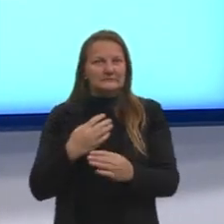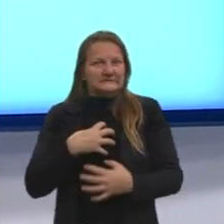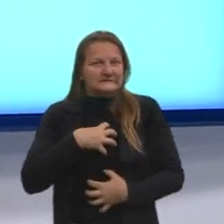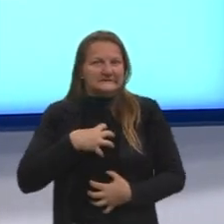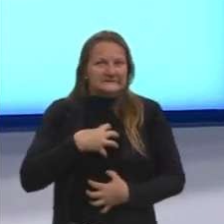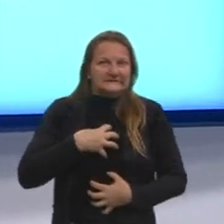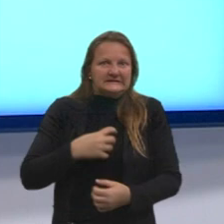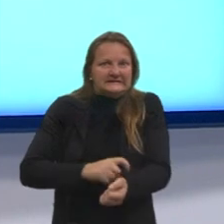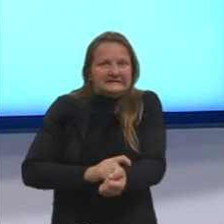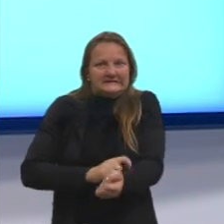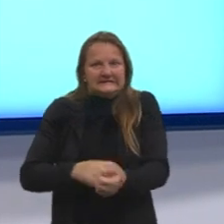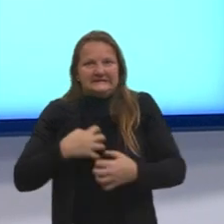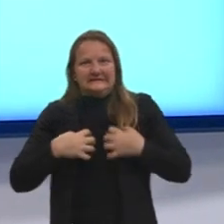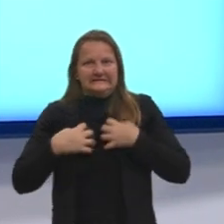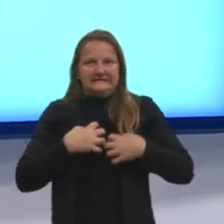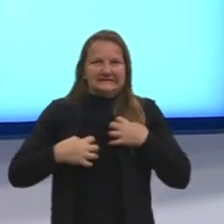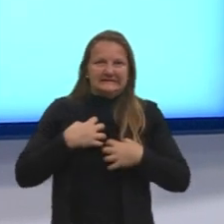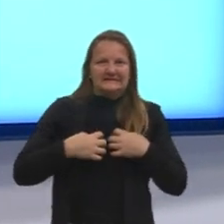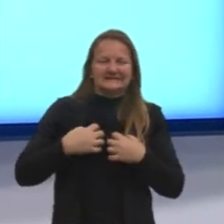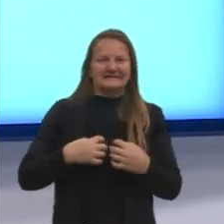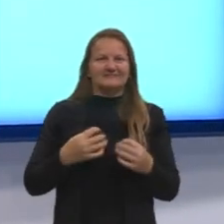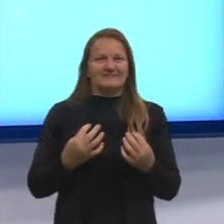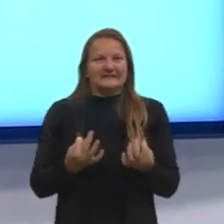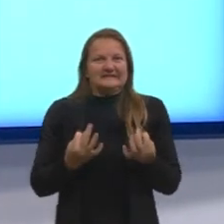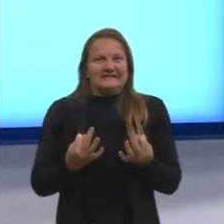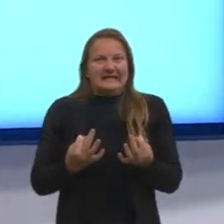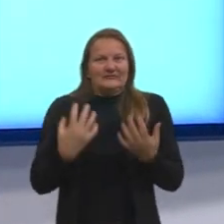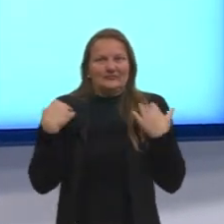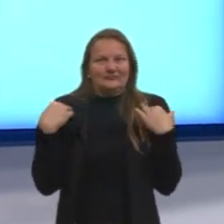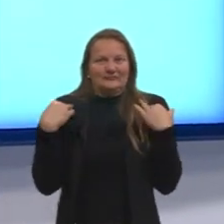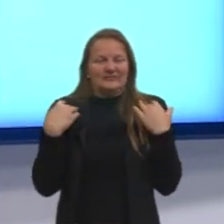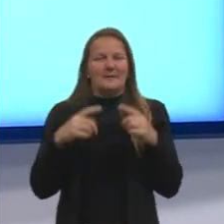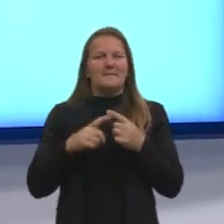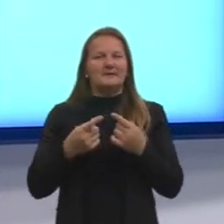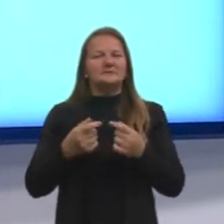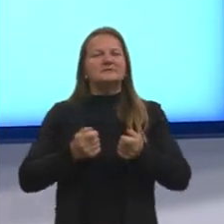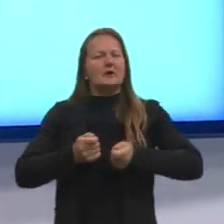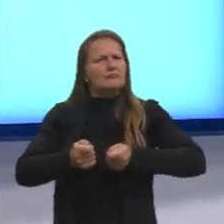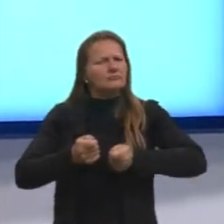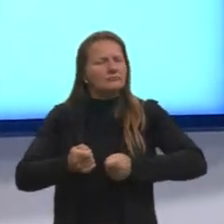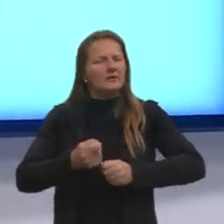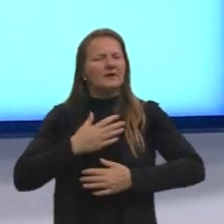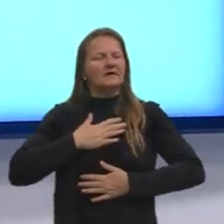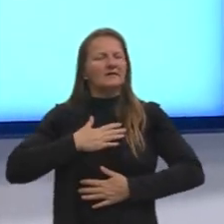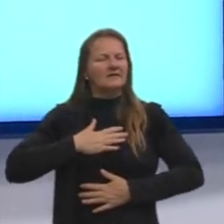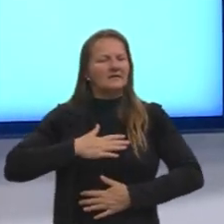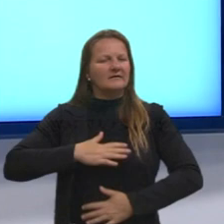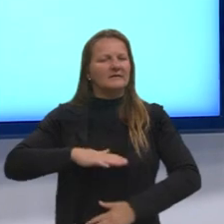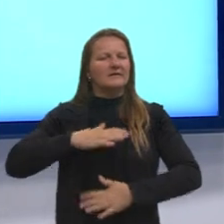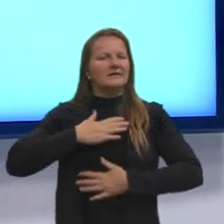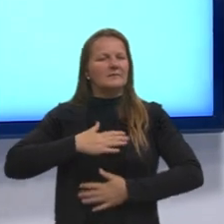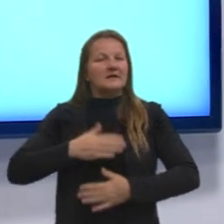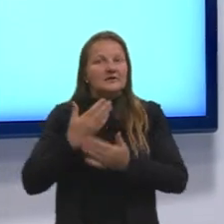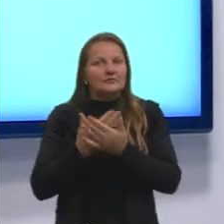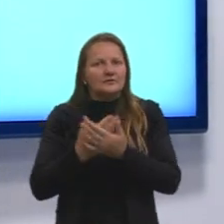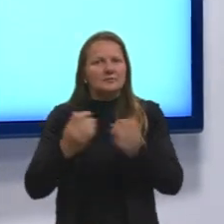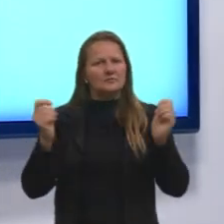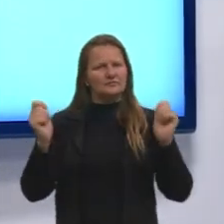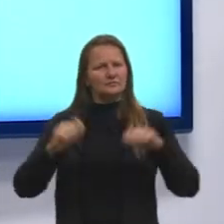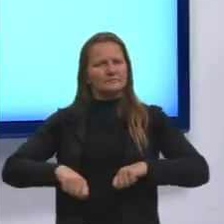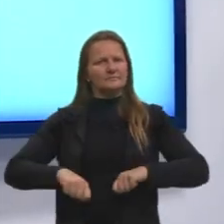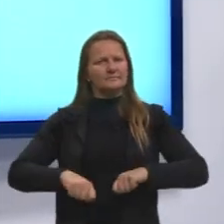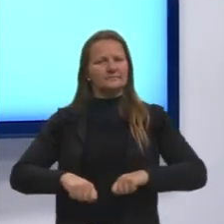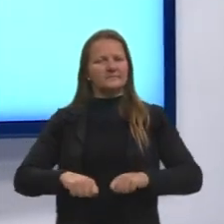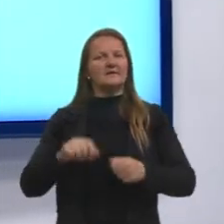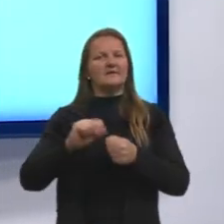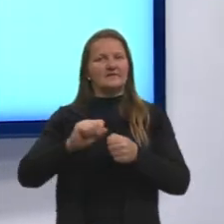ansiosa né ficava naquela atenção mas a gente precisa ter esse controle Nós estudamos nós somos capazes